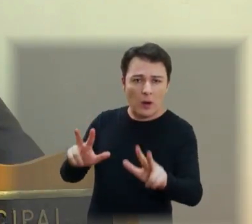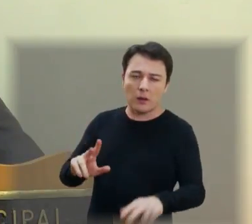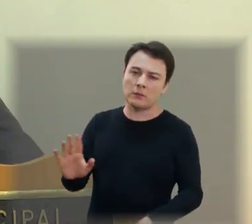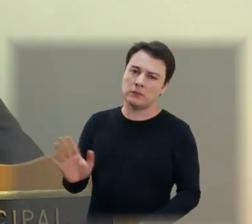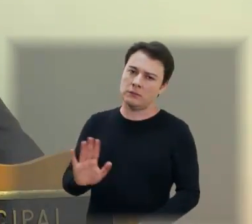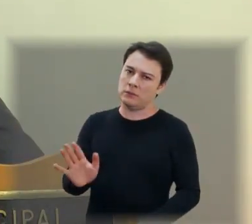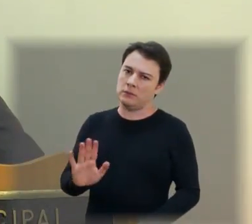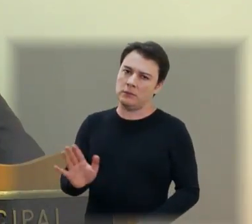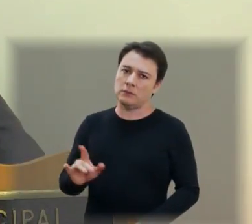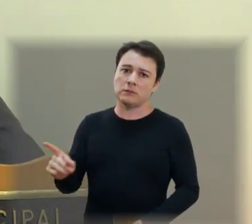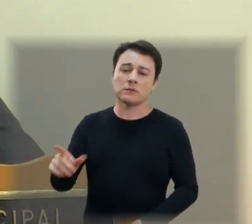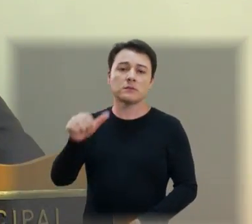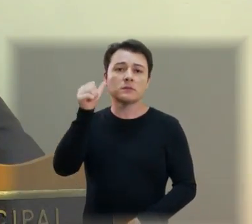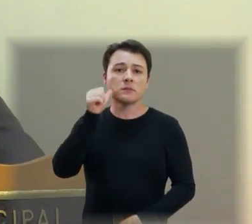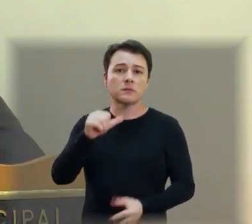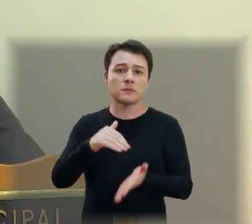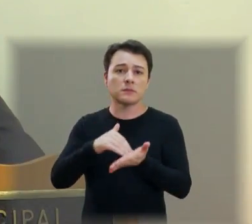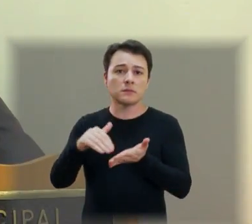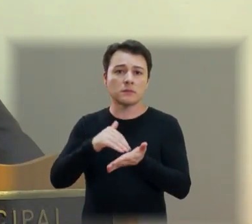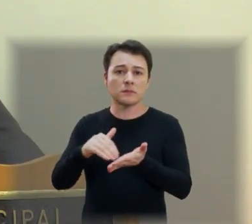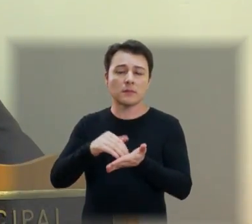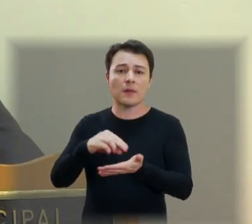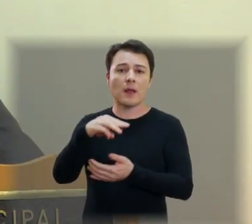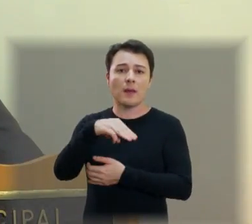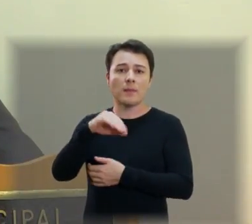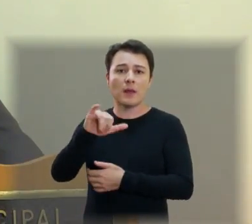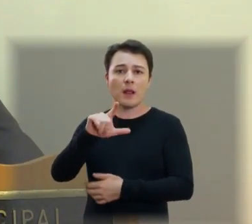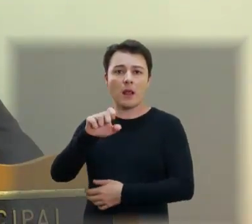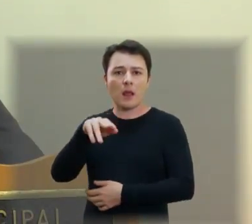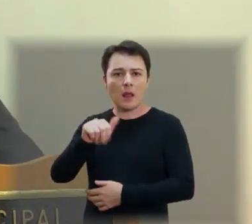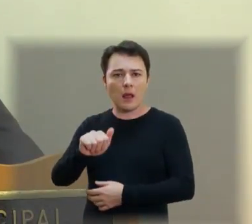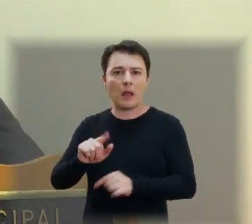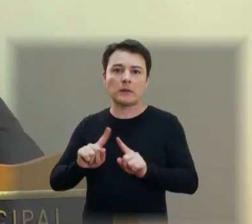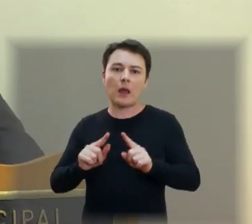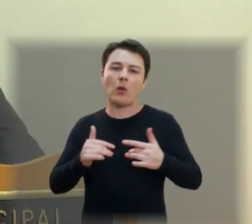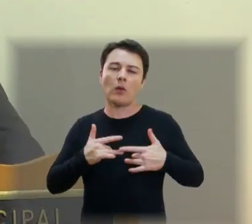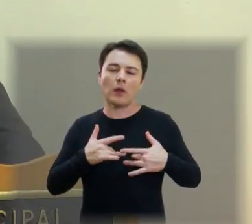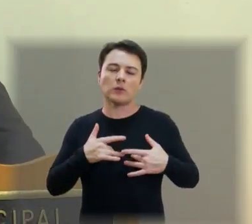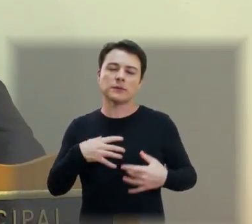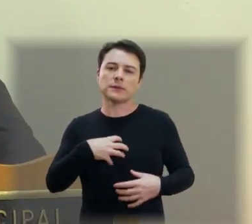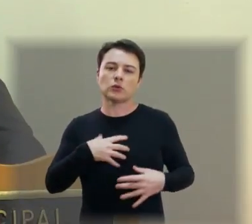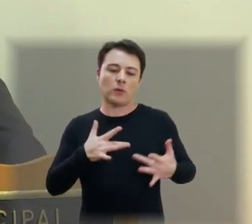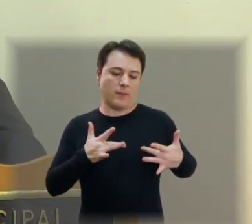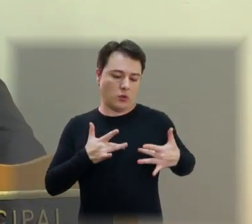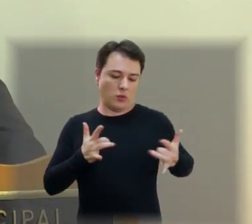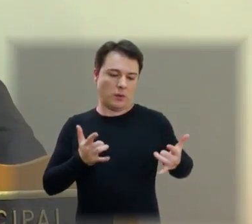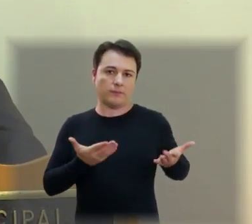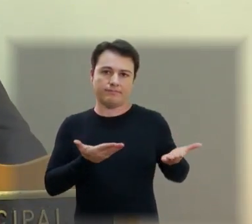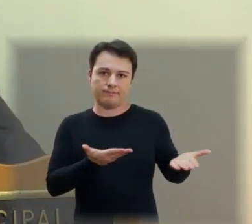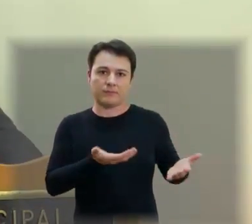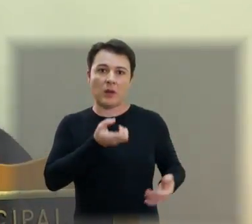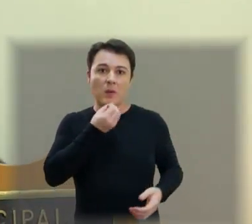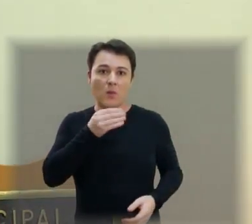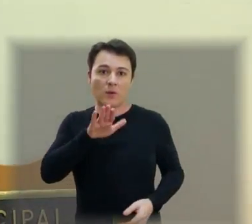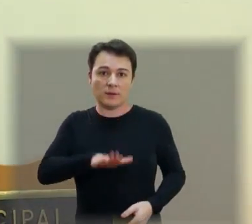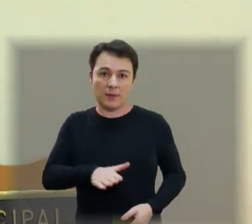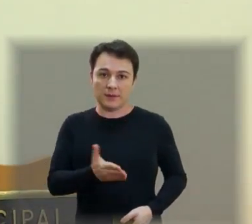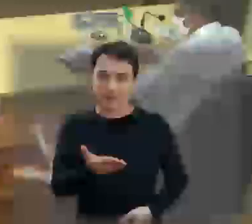Secretária de Esportes, Milena, minha solidariedade com você. Boa tarde a todos.